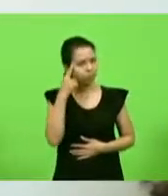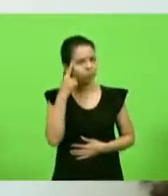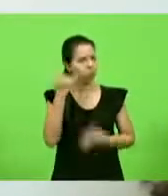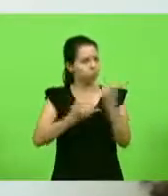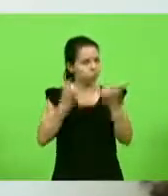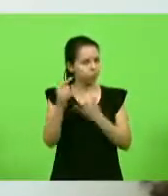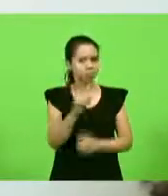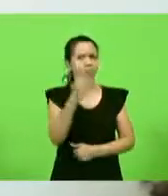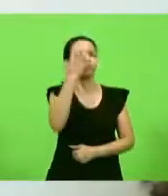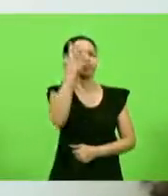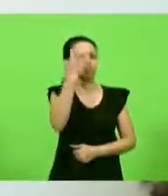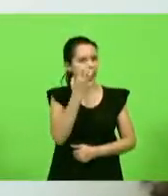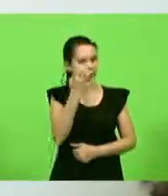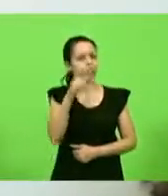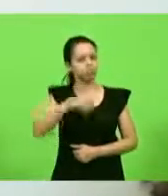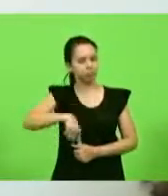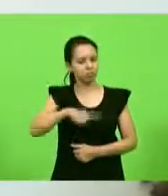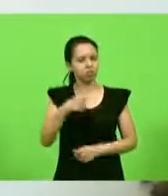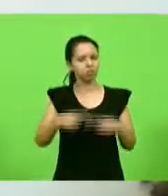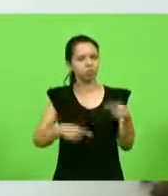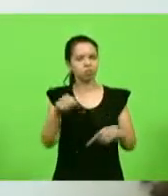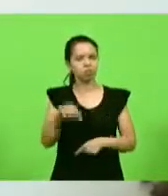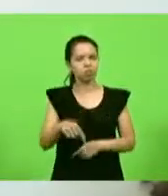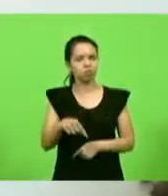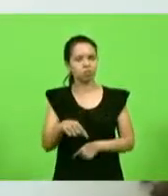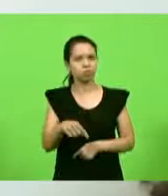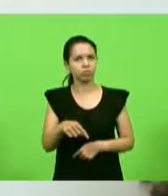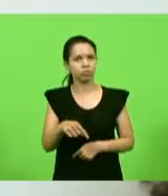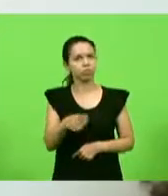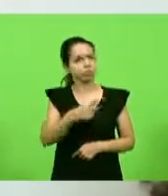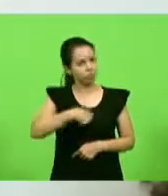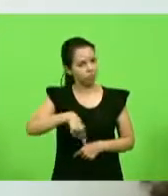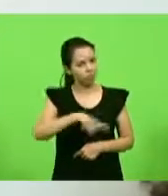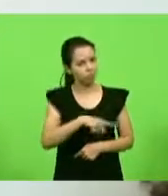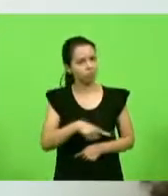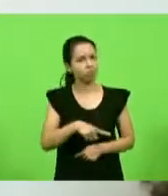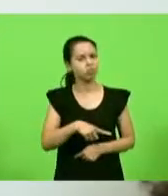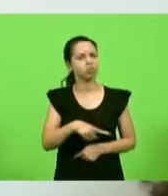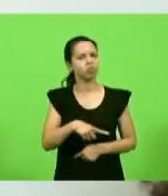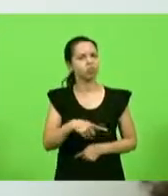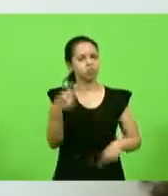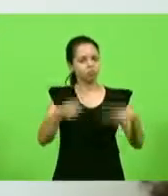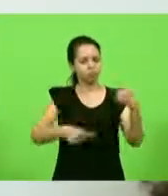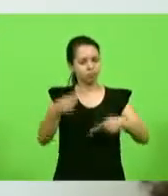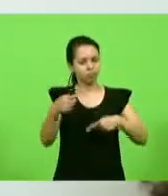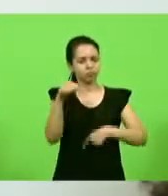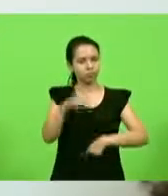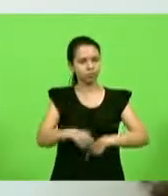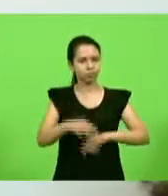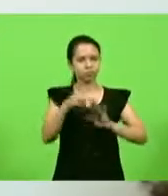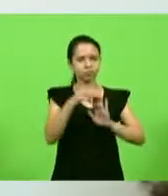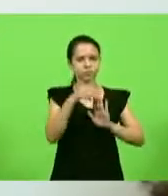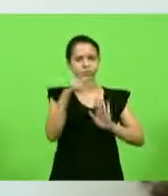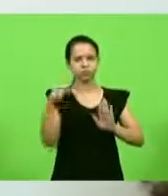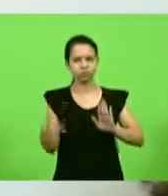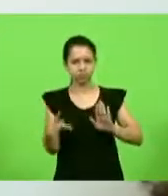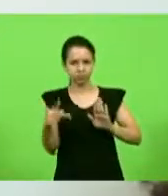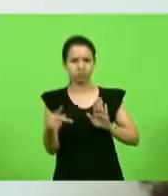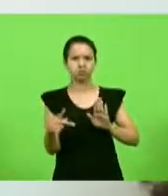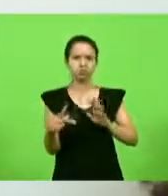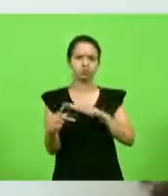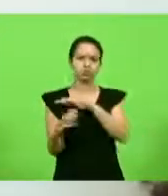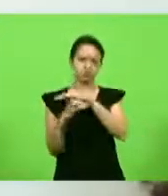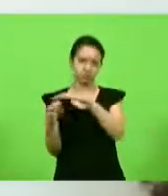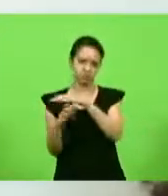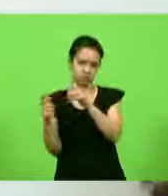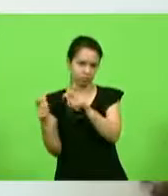sério o que a gente está fazendo aqui. E mais, nós saímos de um debate aqui da medida provisória dos microempreendedores e